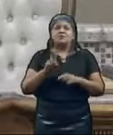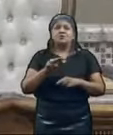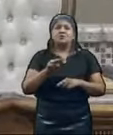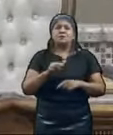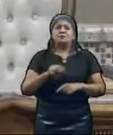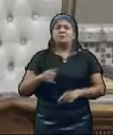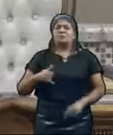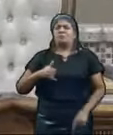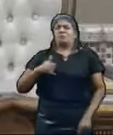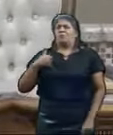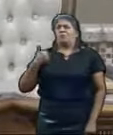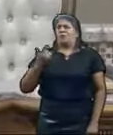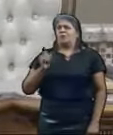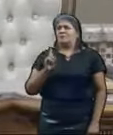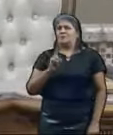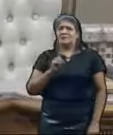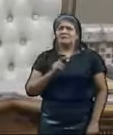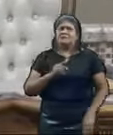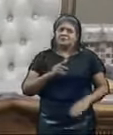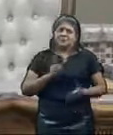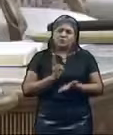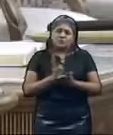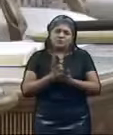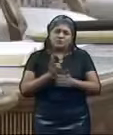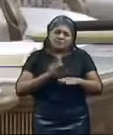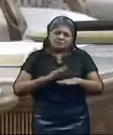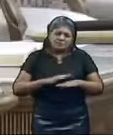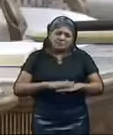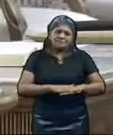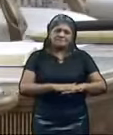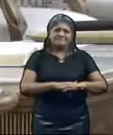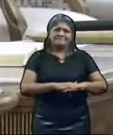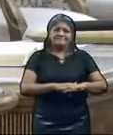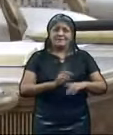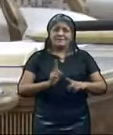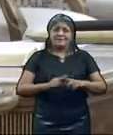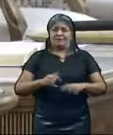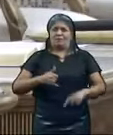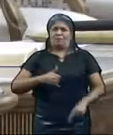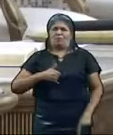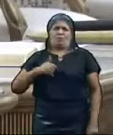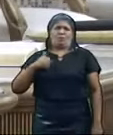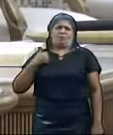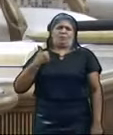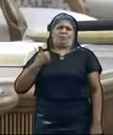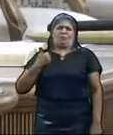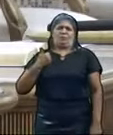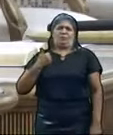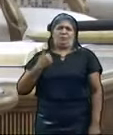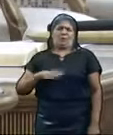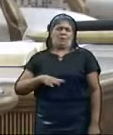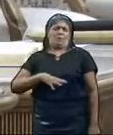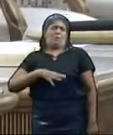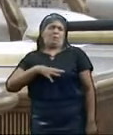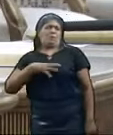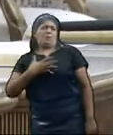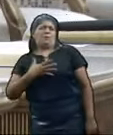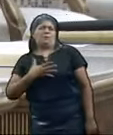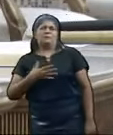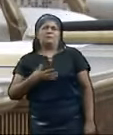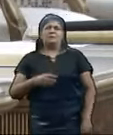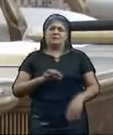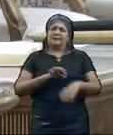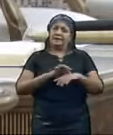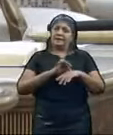descreve né Tu não quer no momento e pode resumida a concupiscência da Carne o desejo dos olhos EA soberba da vida